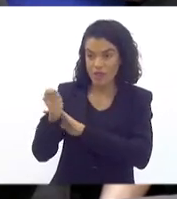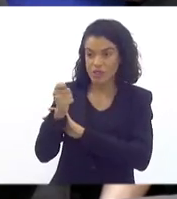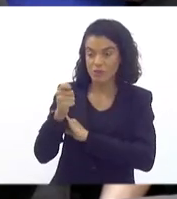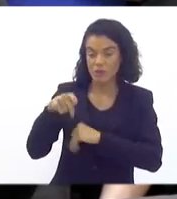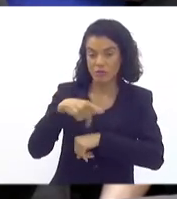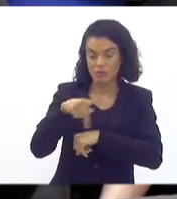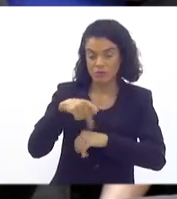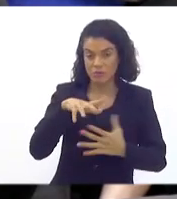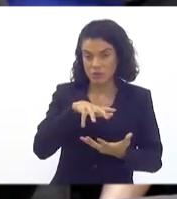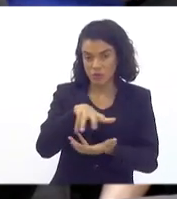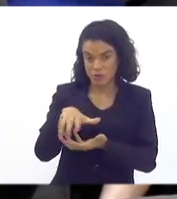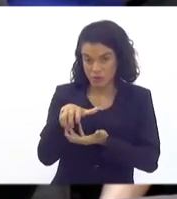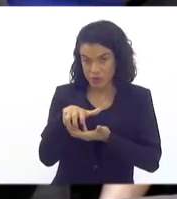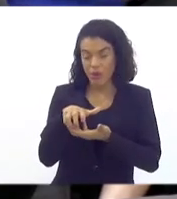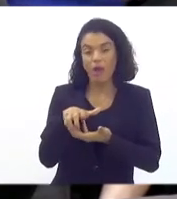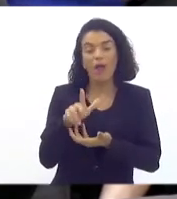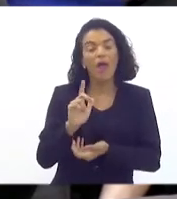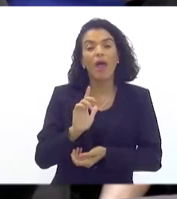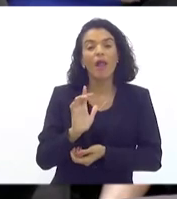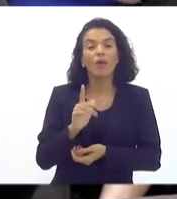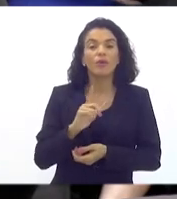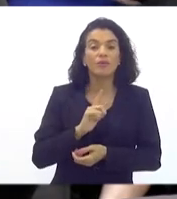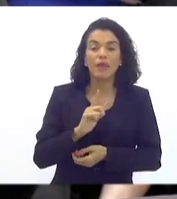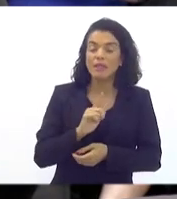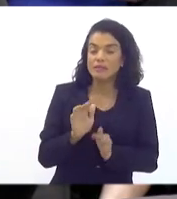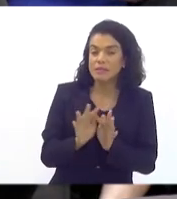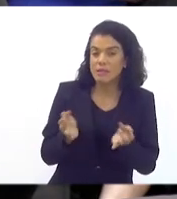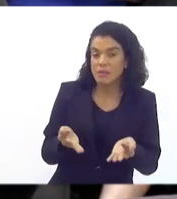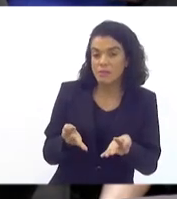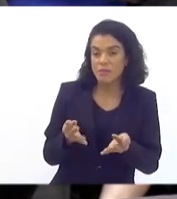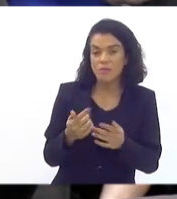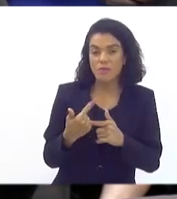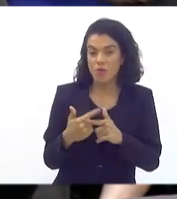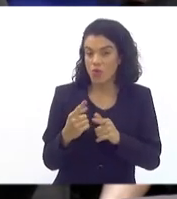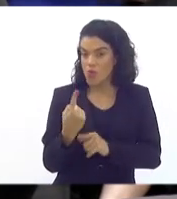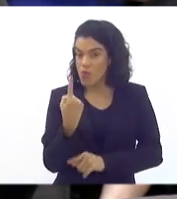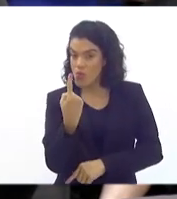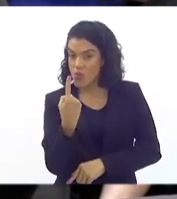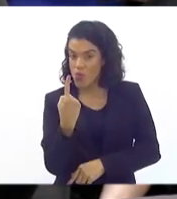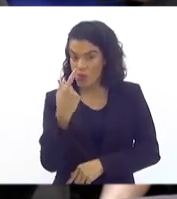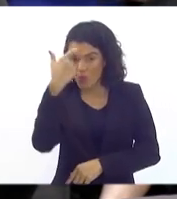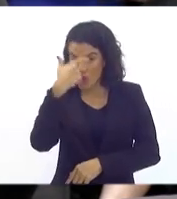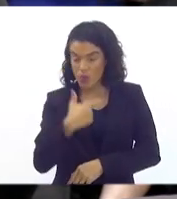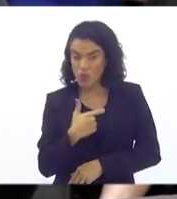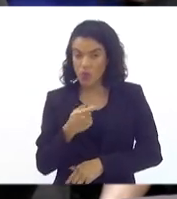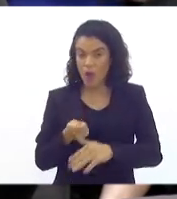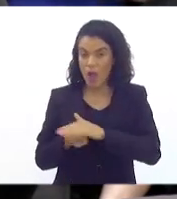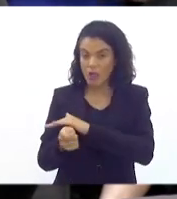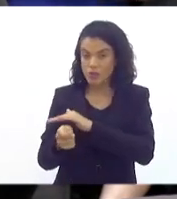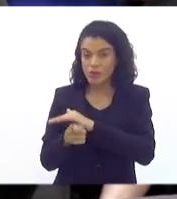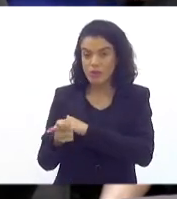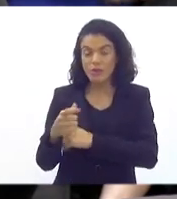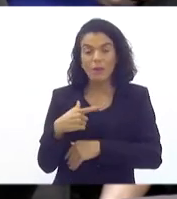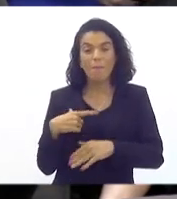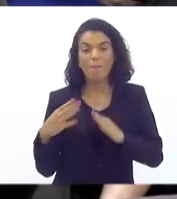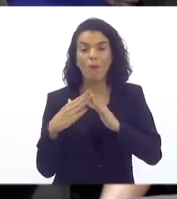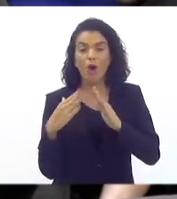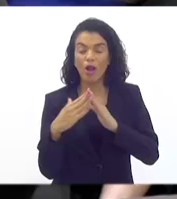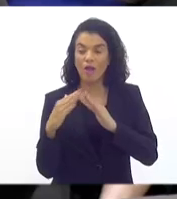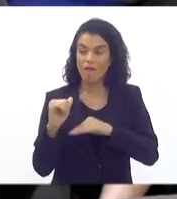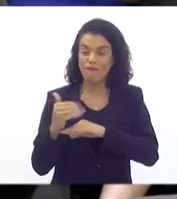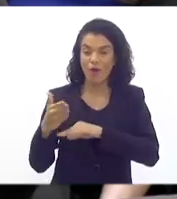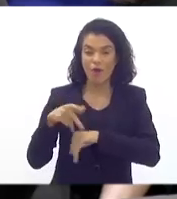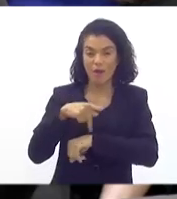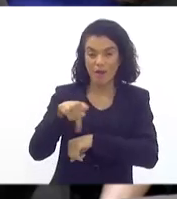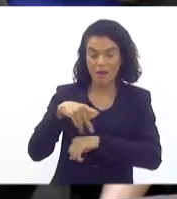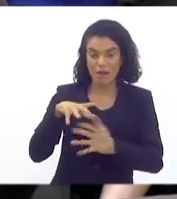dito aqui ela decorde um motivo muito simples um dos acionistas tem sede no exterior foi